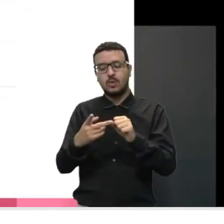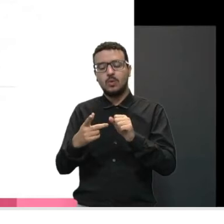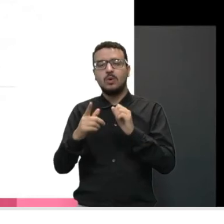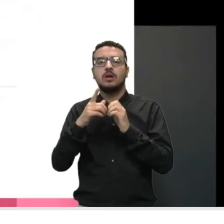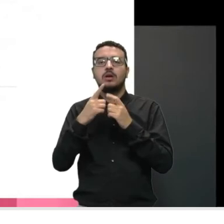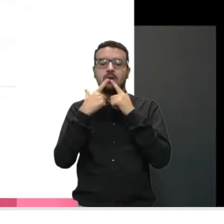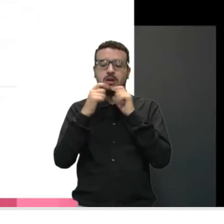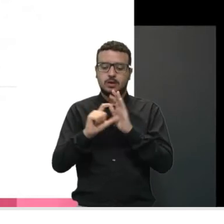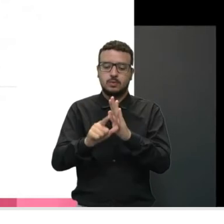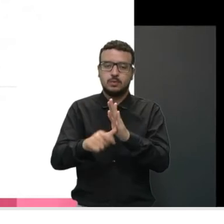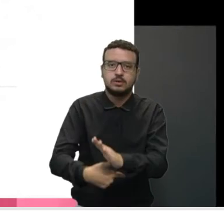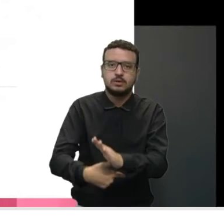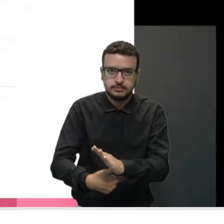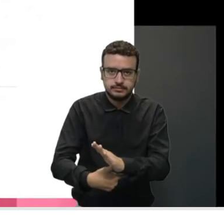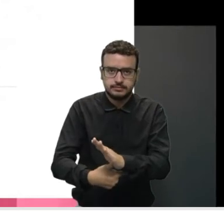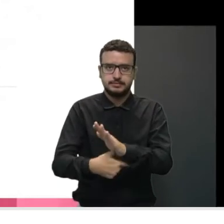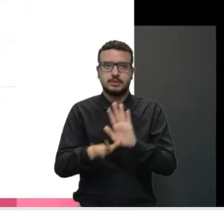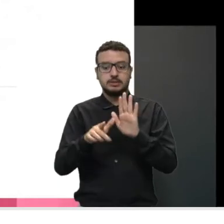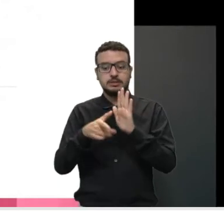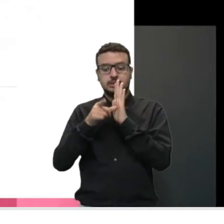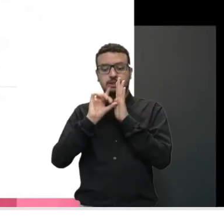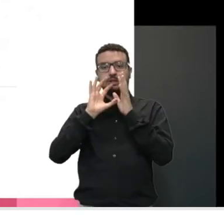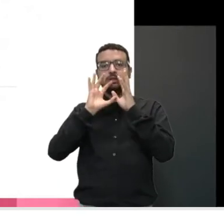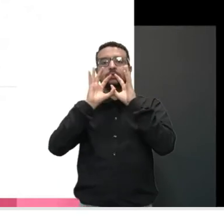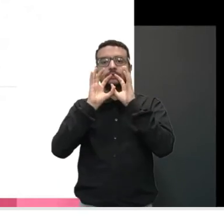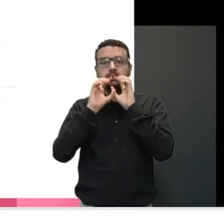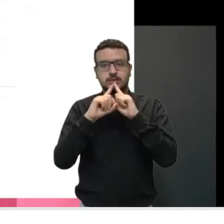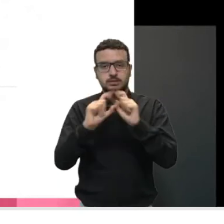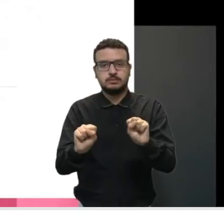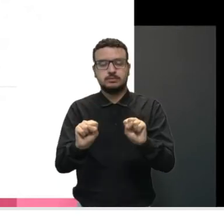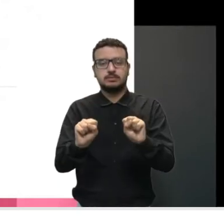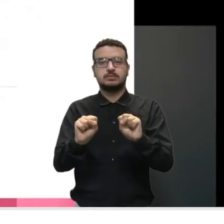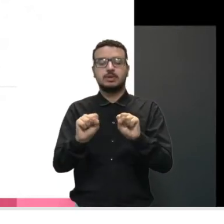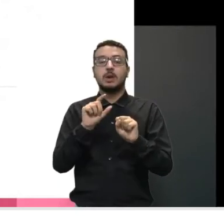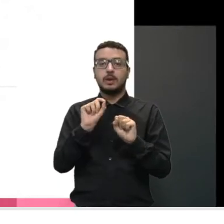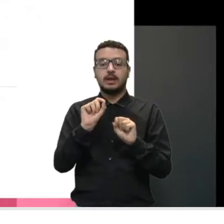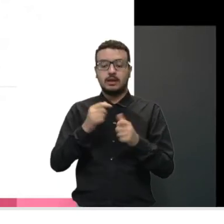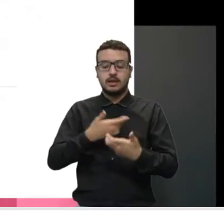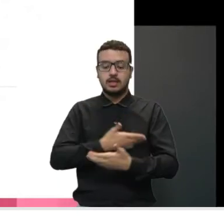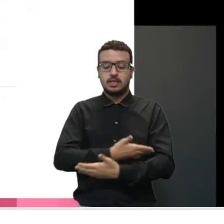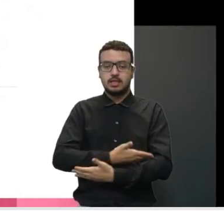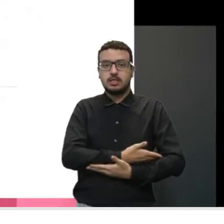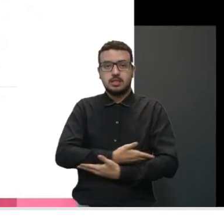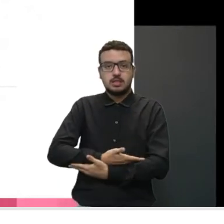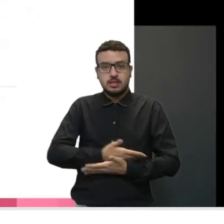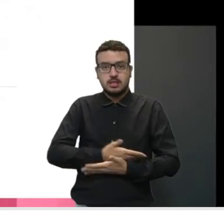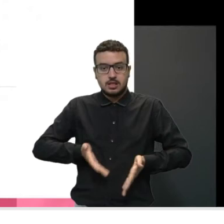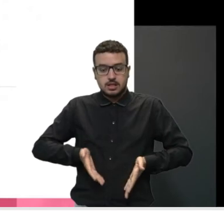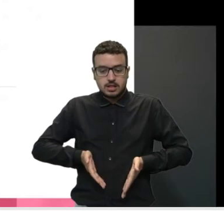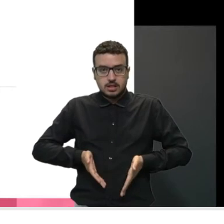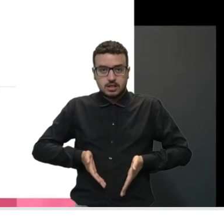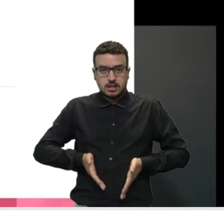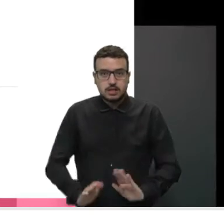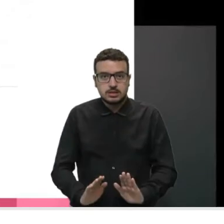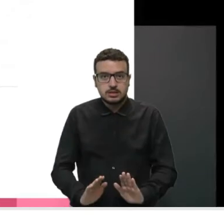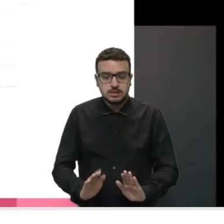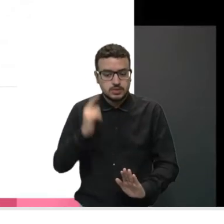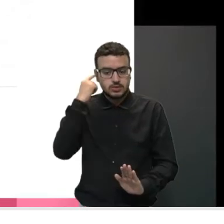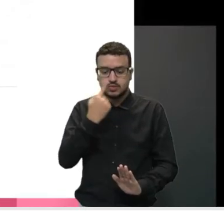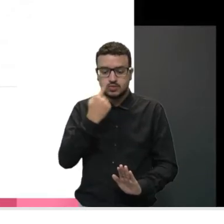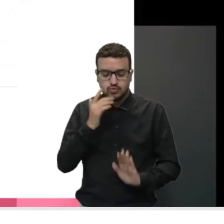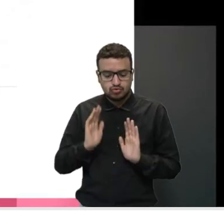a criança nasceu surda ou ainda não iniciou o seu processo de aquisição de linguagem. Quando ela nasce surda, às